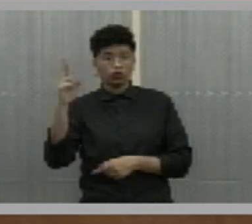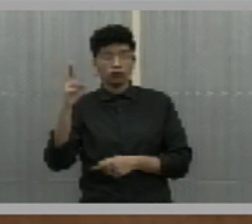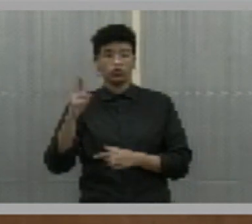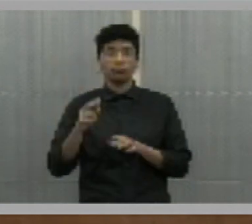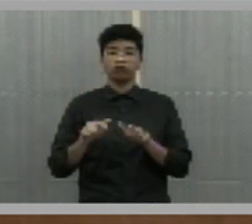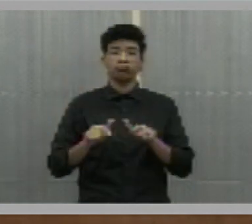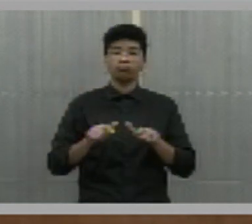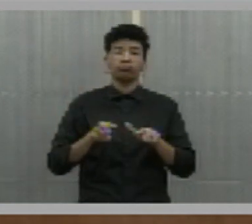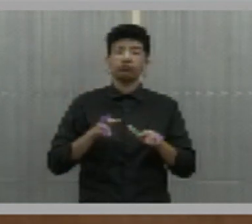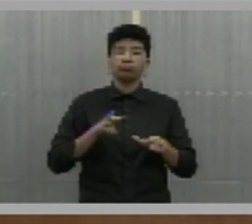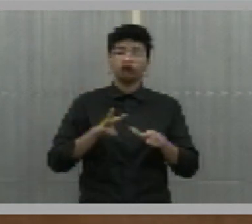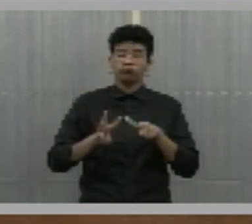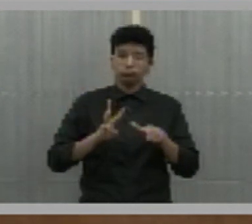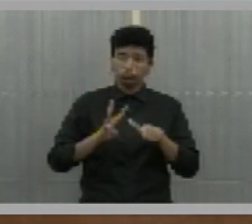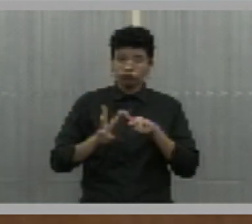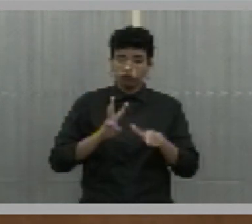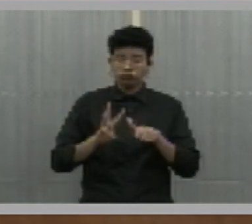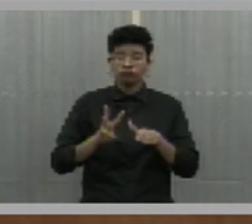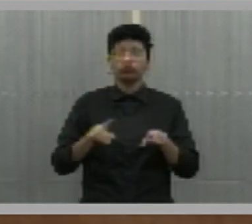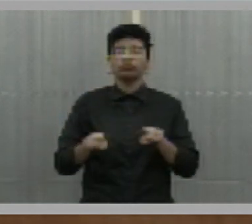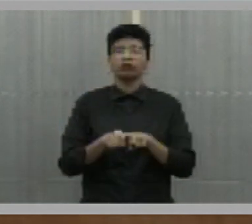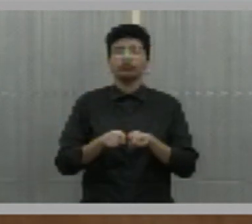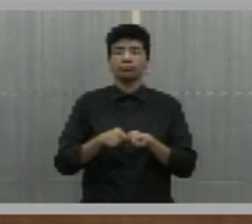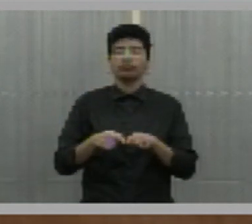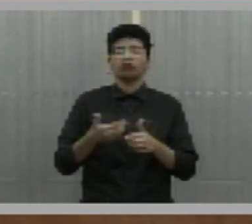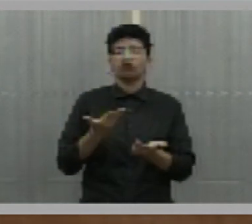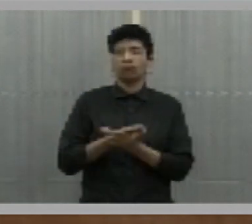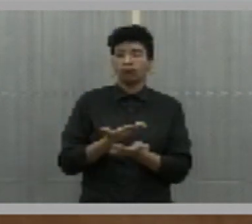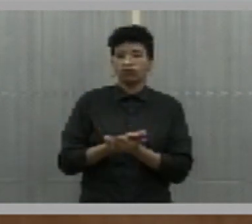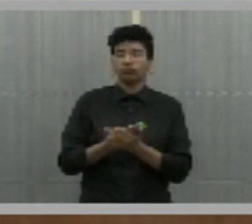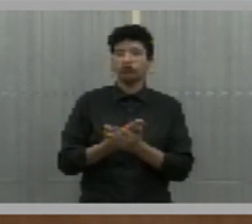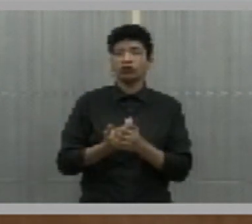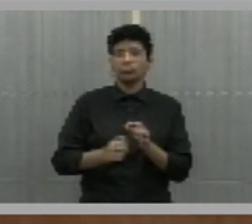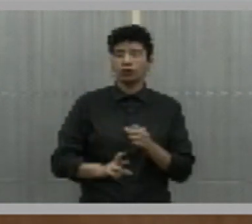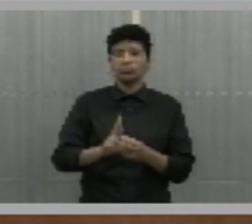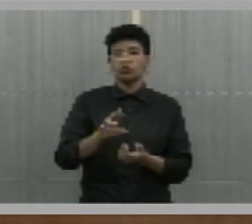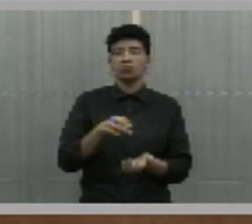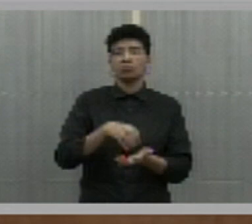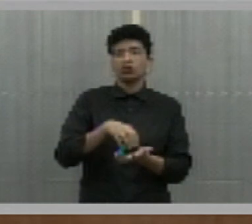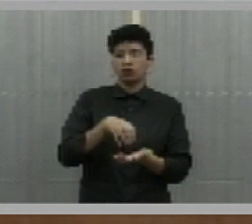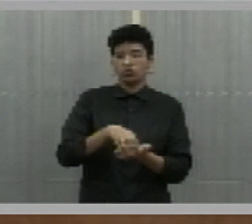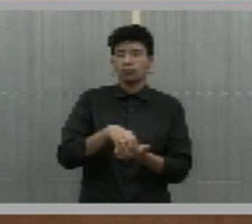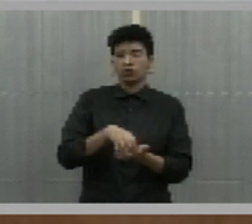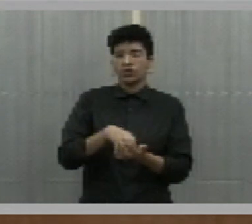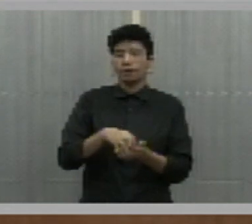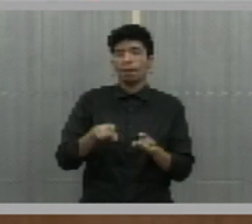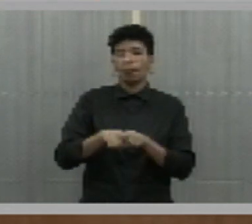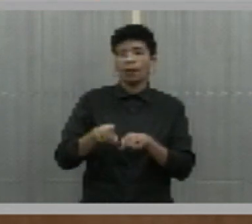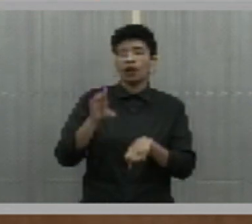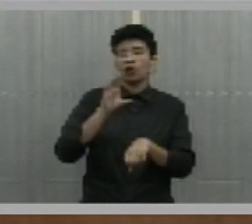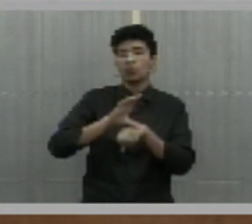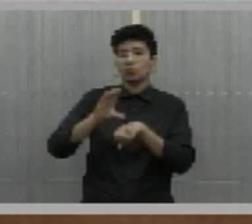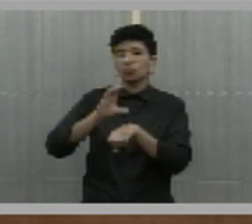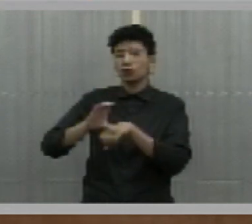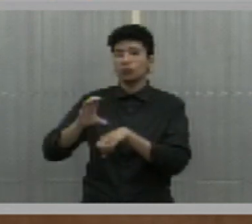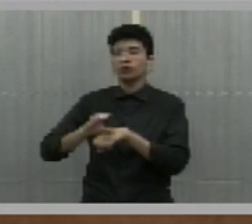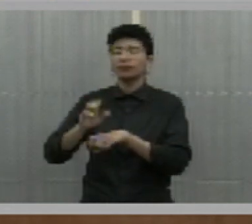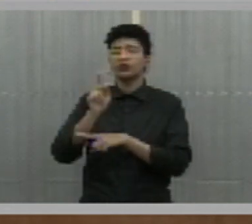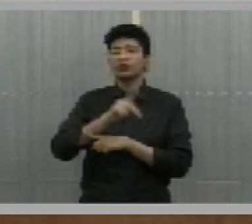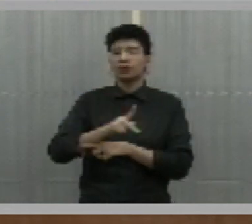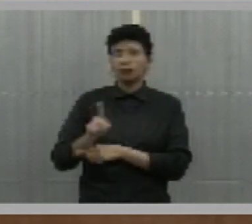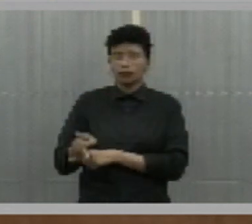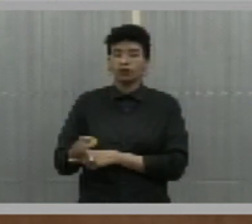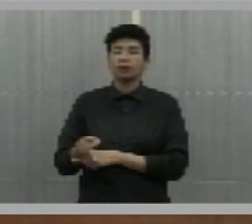terceirizados, diretoria central dos estudantes, representantes dos centros acadêmicos e dos cursos de